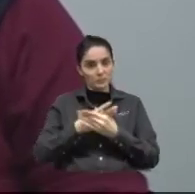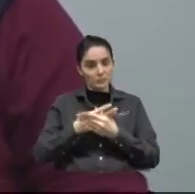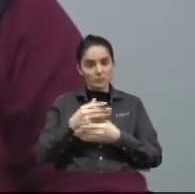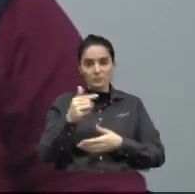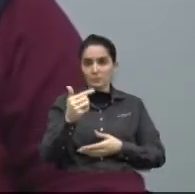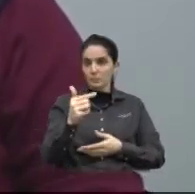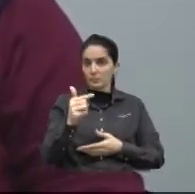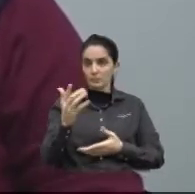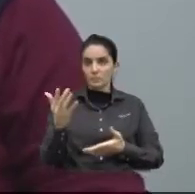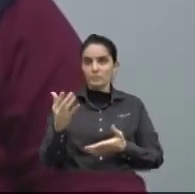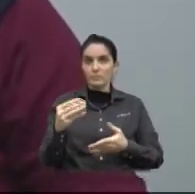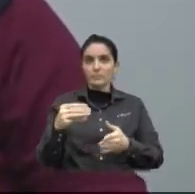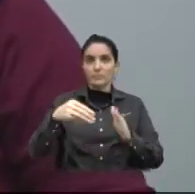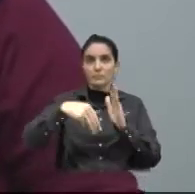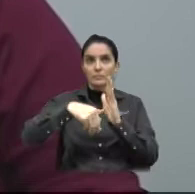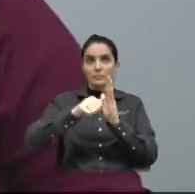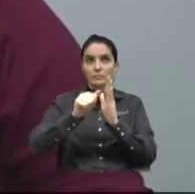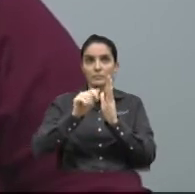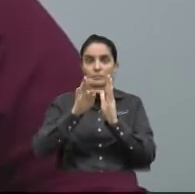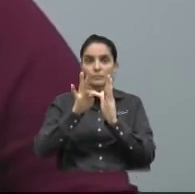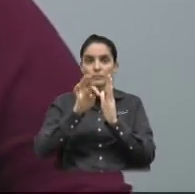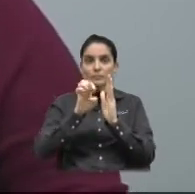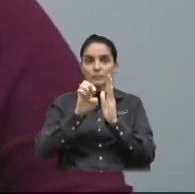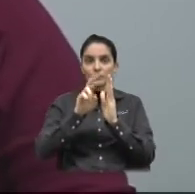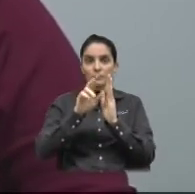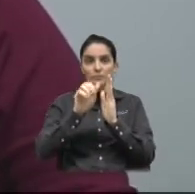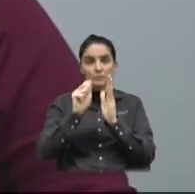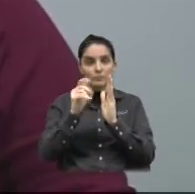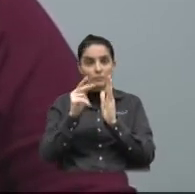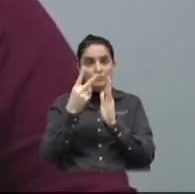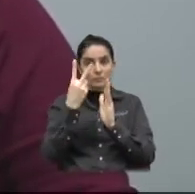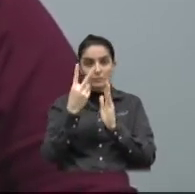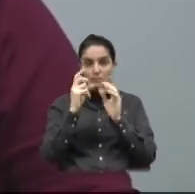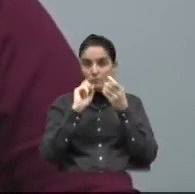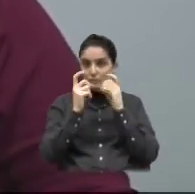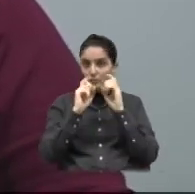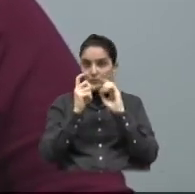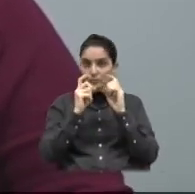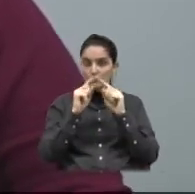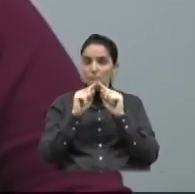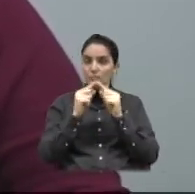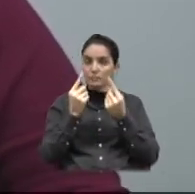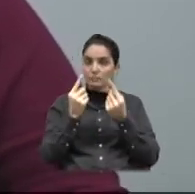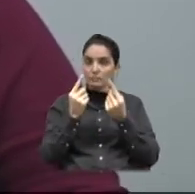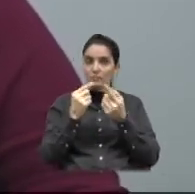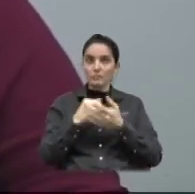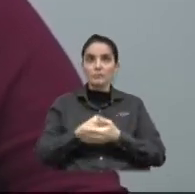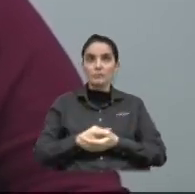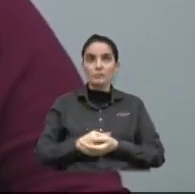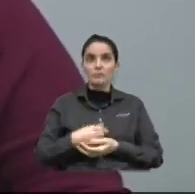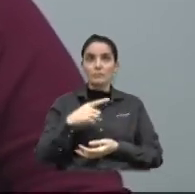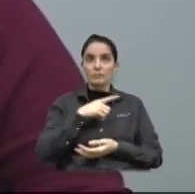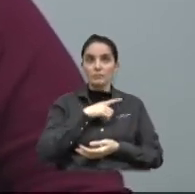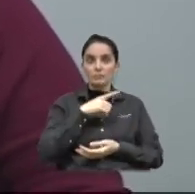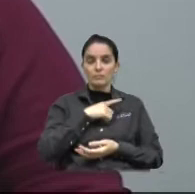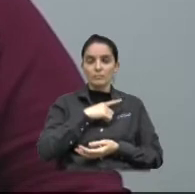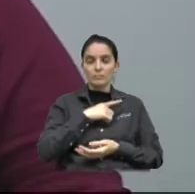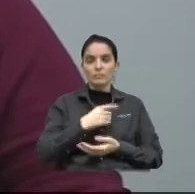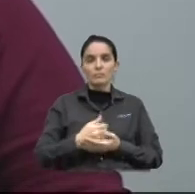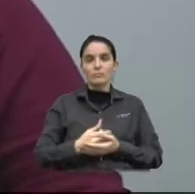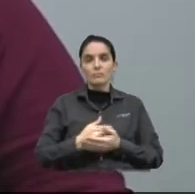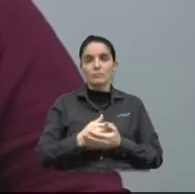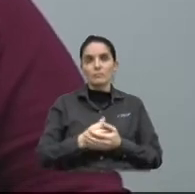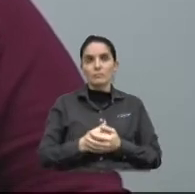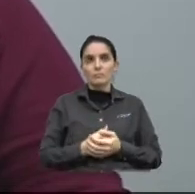matéria para duas sessões mas temos já determinado se sobra alta de 1 na